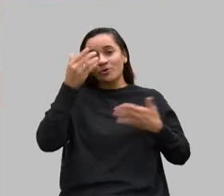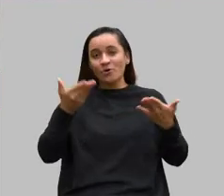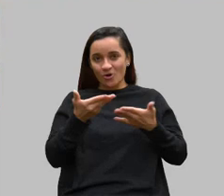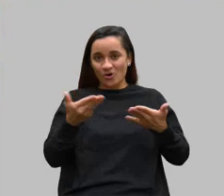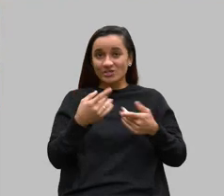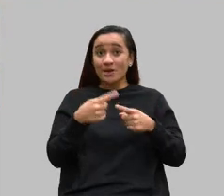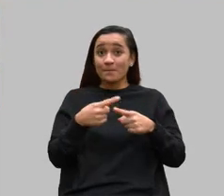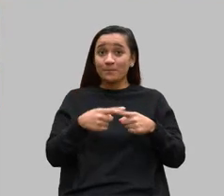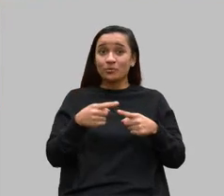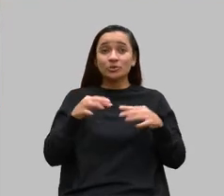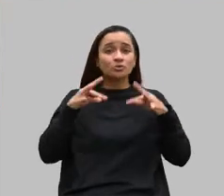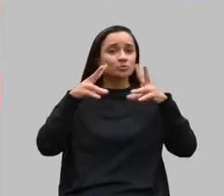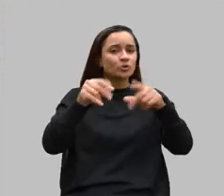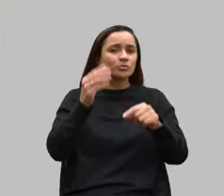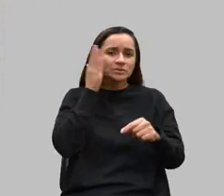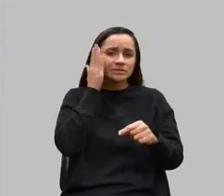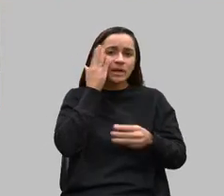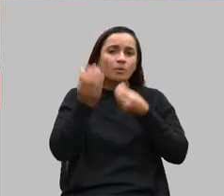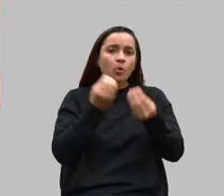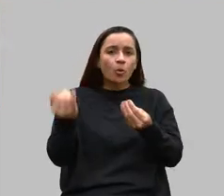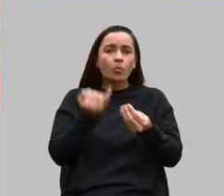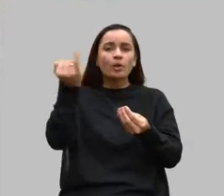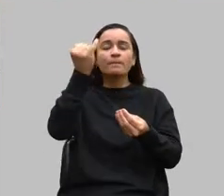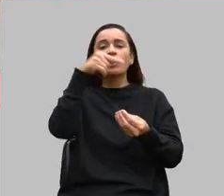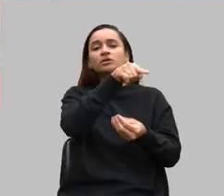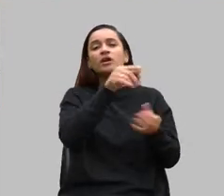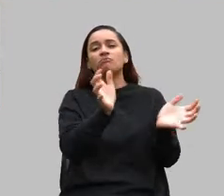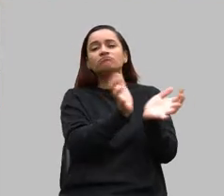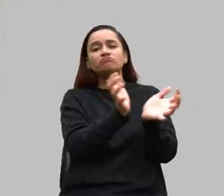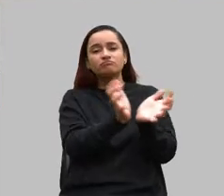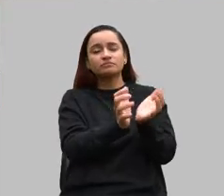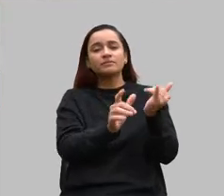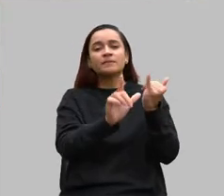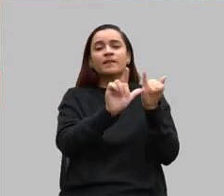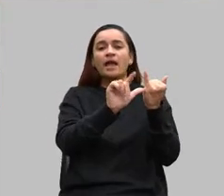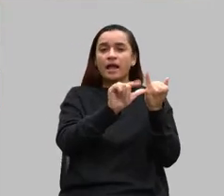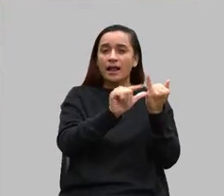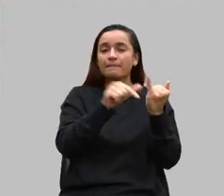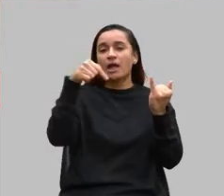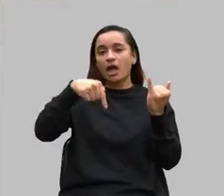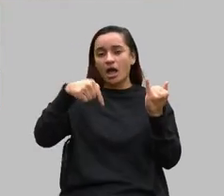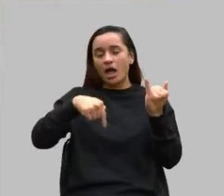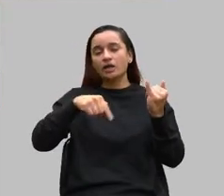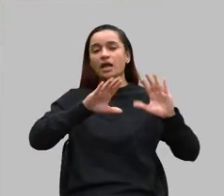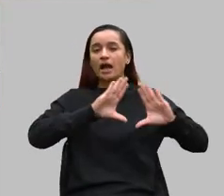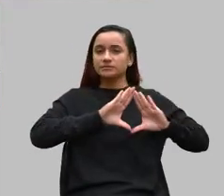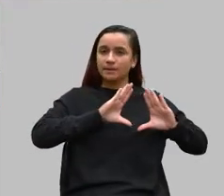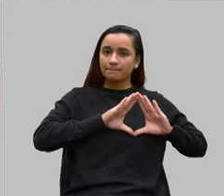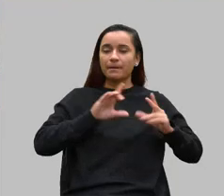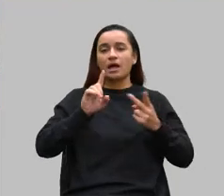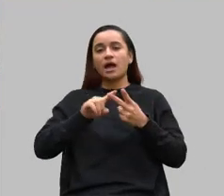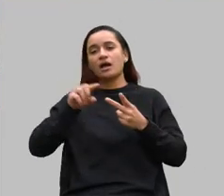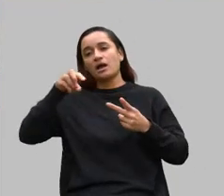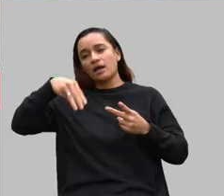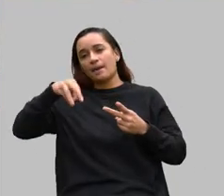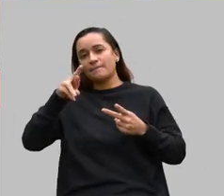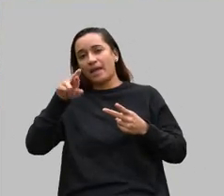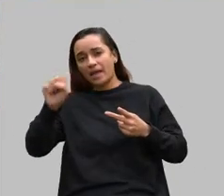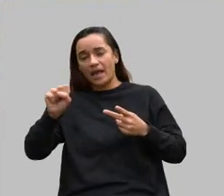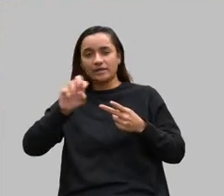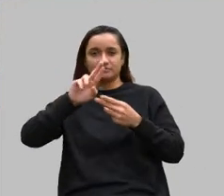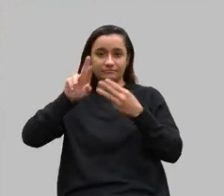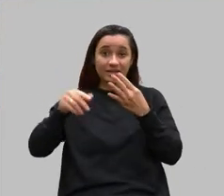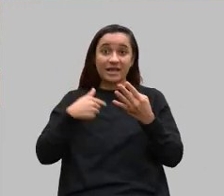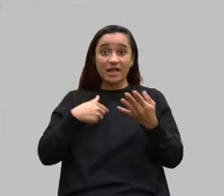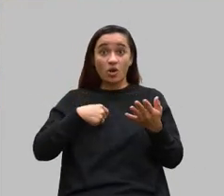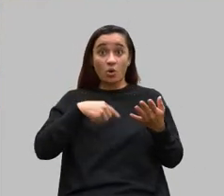importância do terminal de Garapé Governo do Estado a Assembleia Legislativa é a própria mrss e eu levo essa notícia